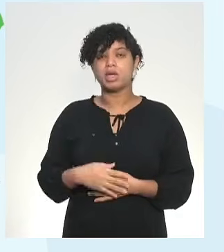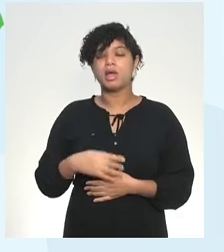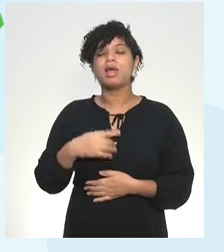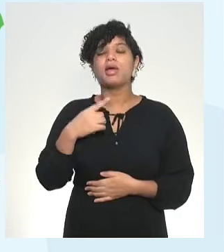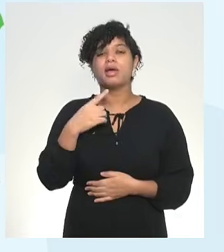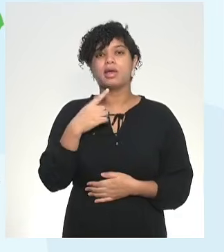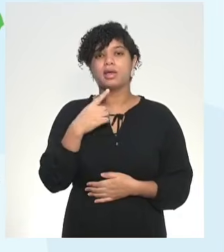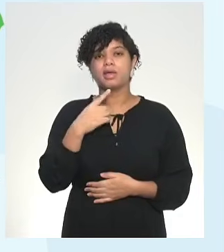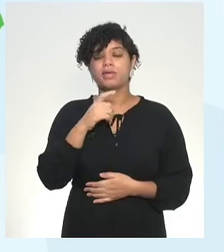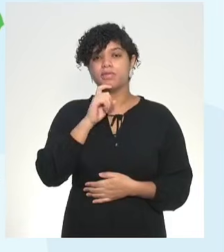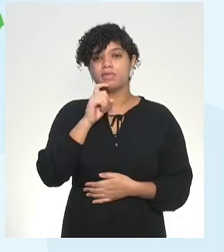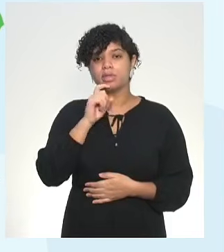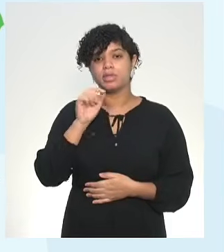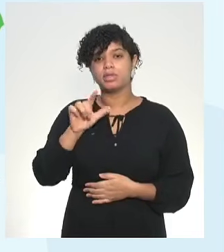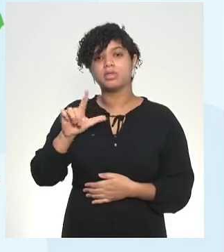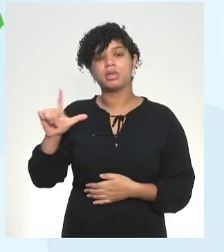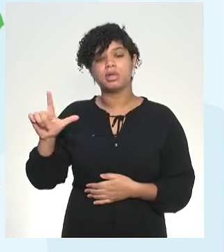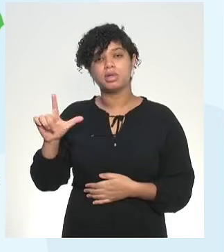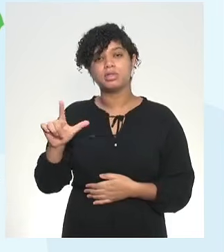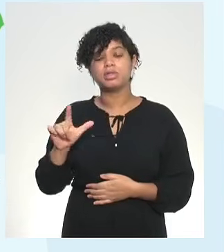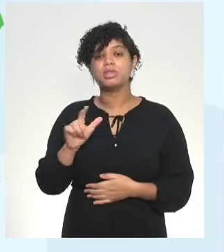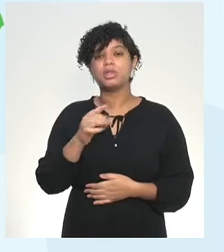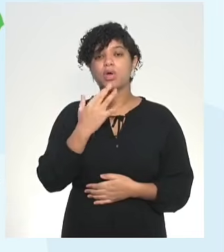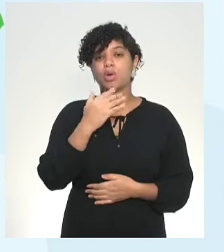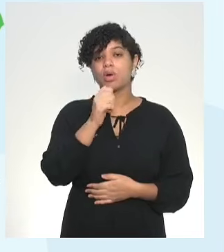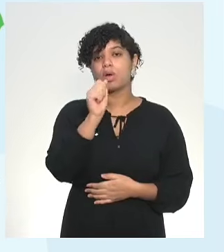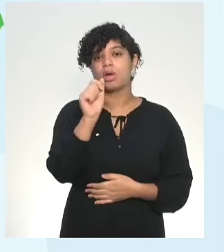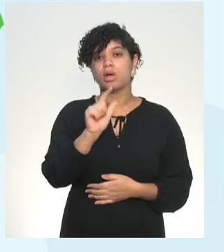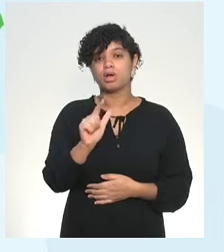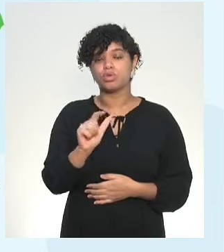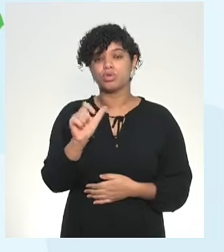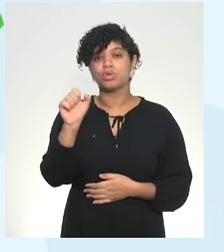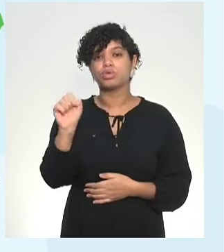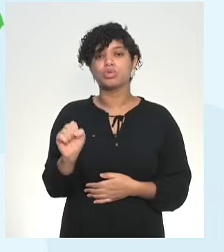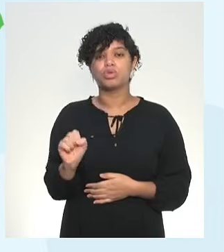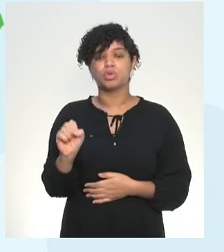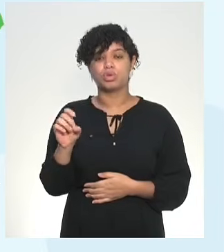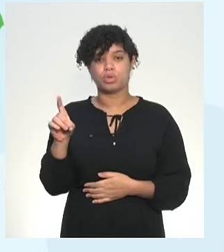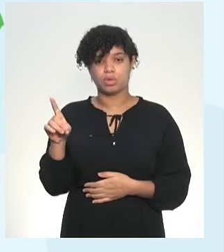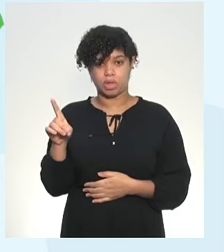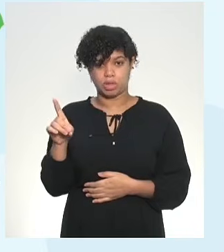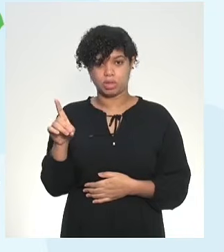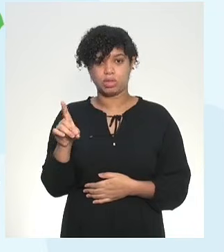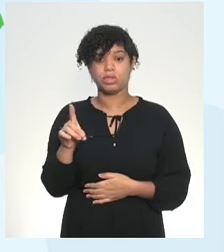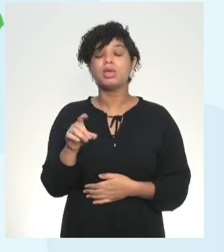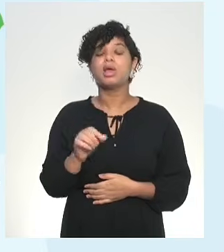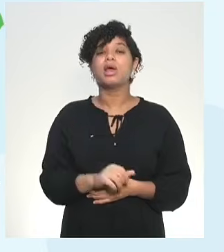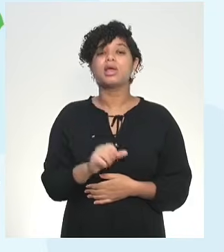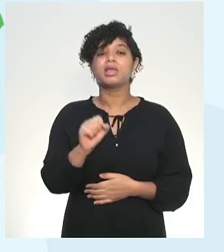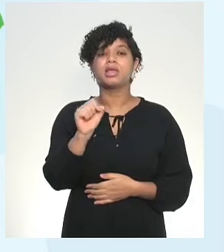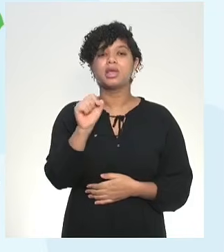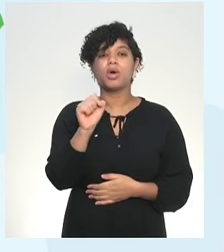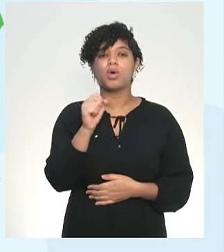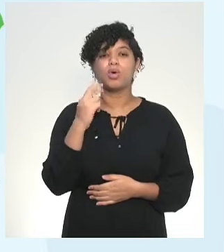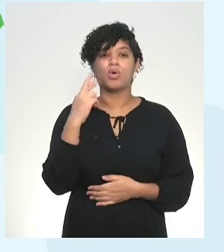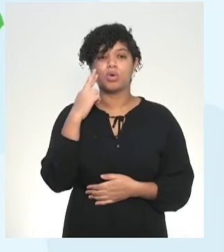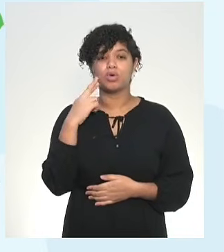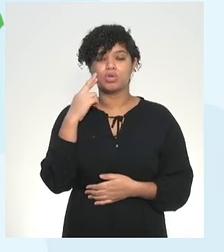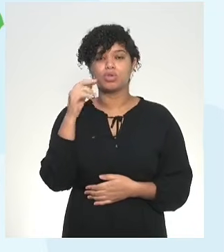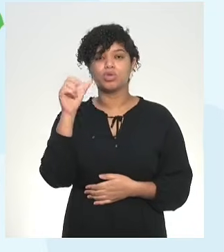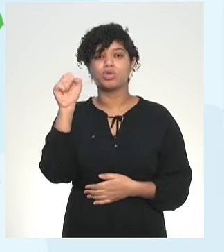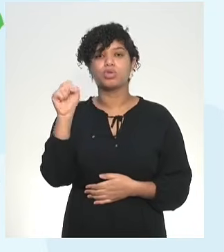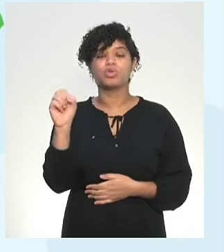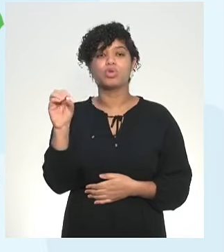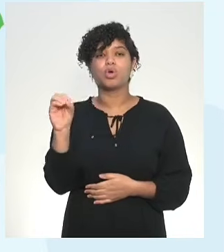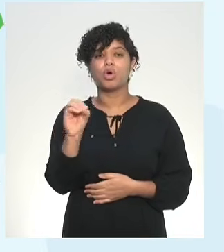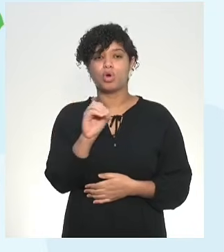leste, em azul a sub-região sudeste, em roxo a sub-região sudoeste, e em amarelo nós temos aí a